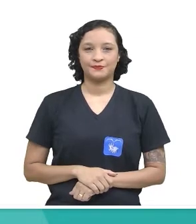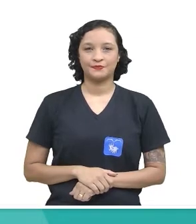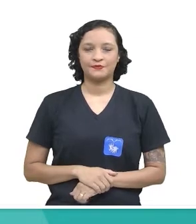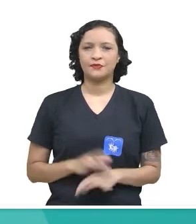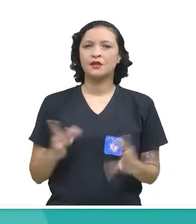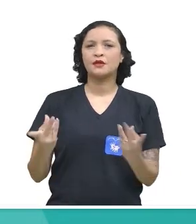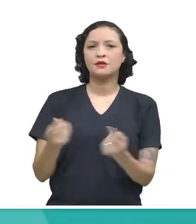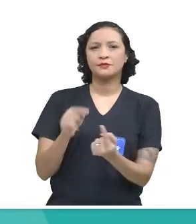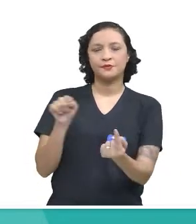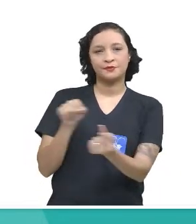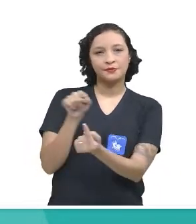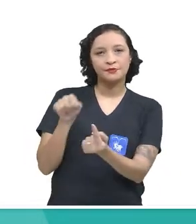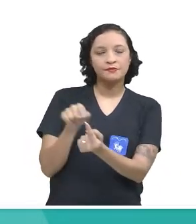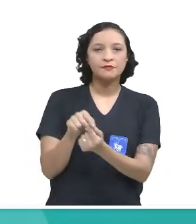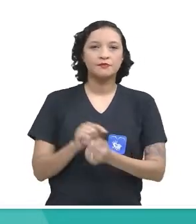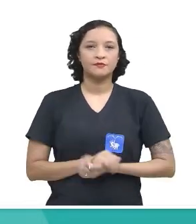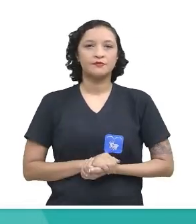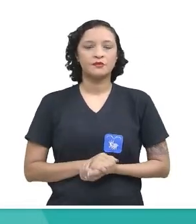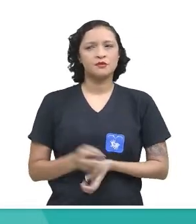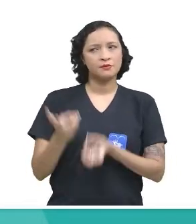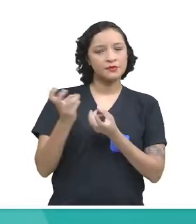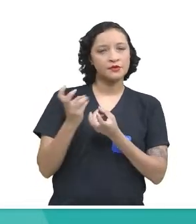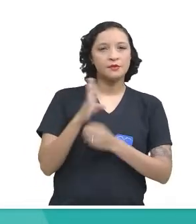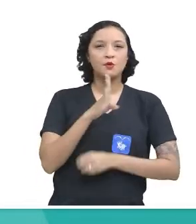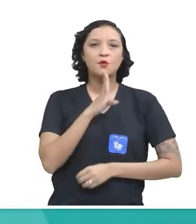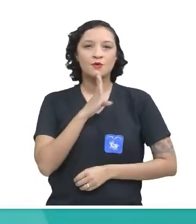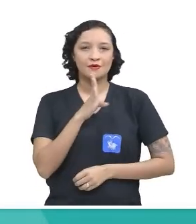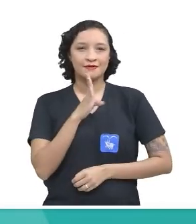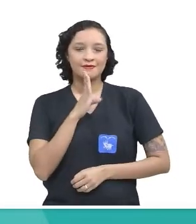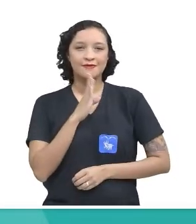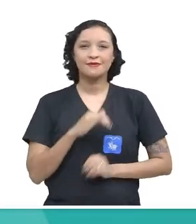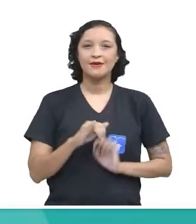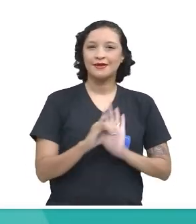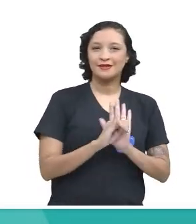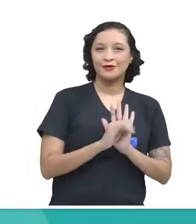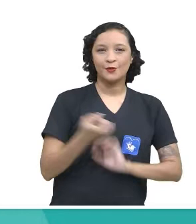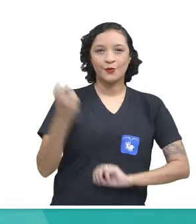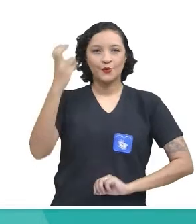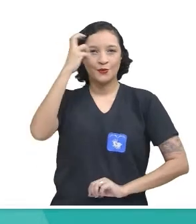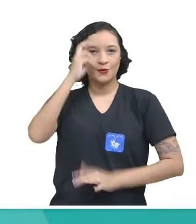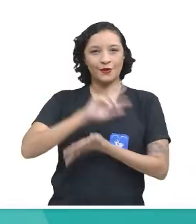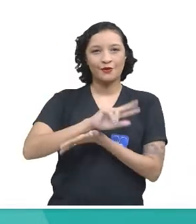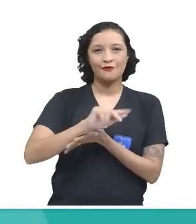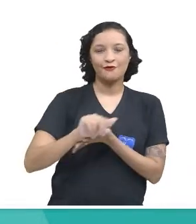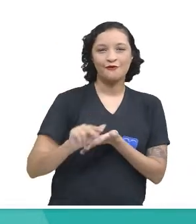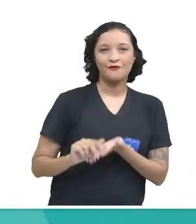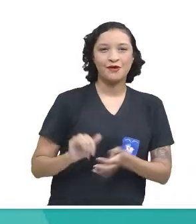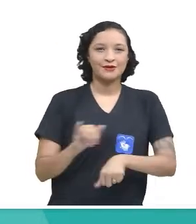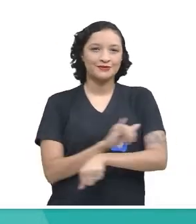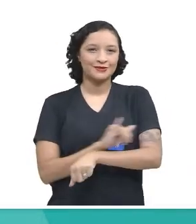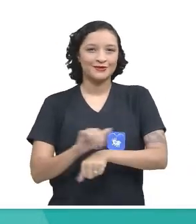Habilidade: reconhecer e vivenciar a identidade cultural por meio da dança.